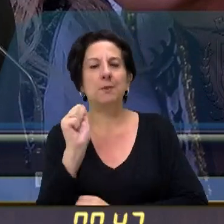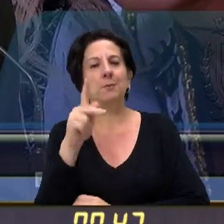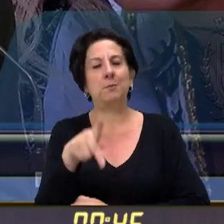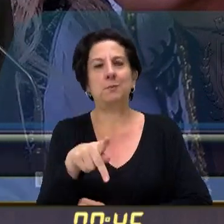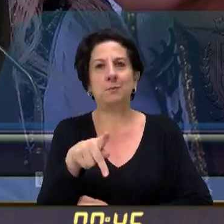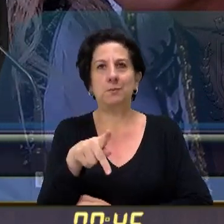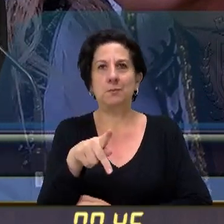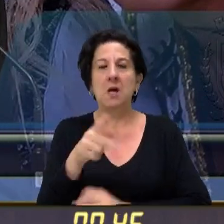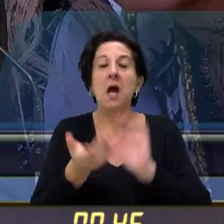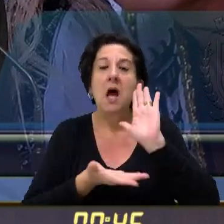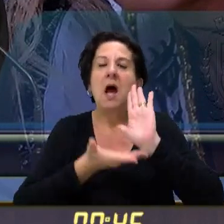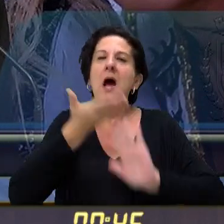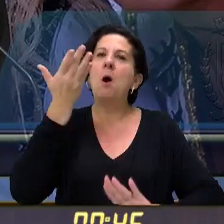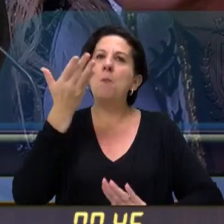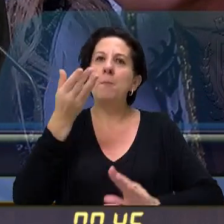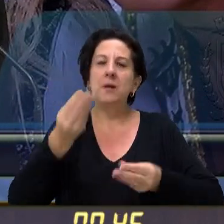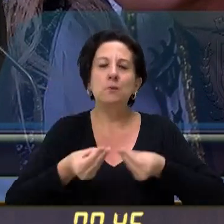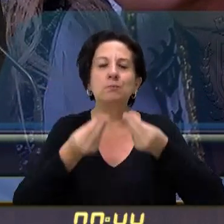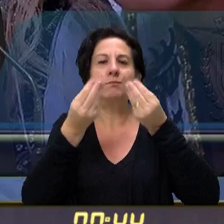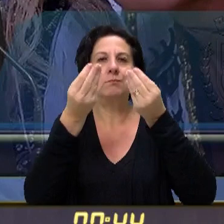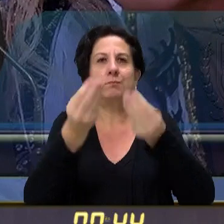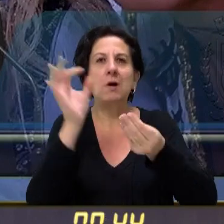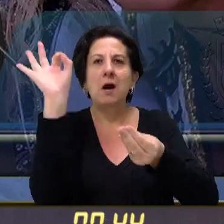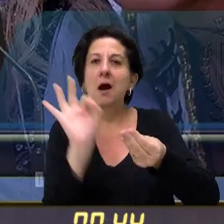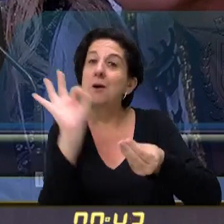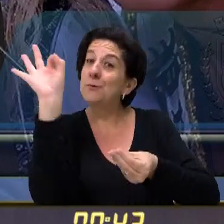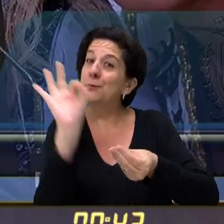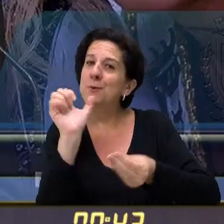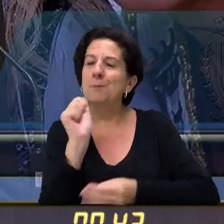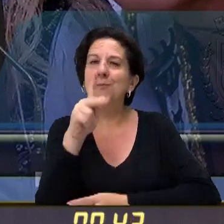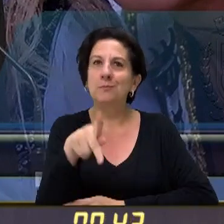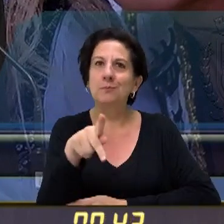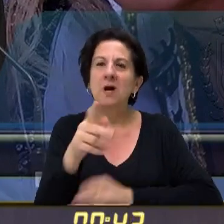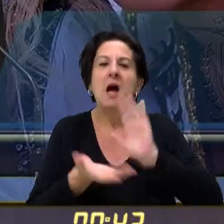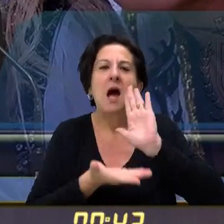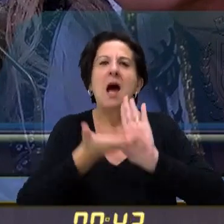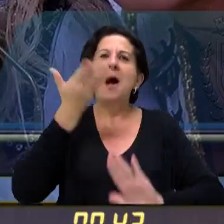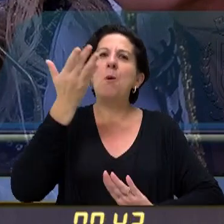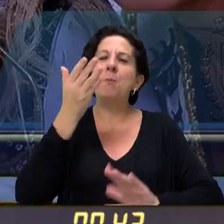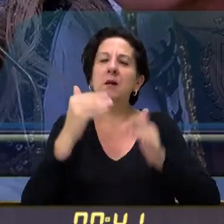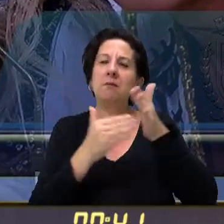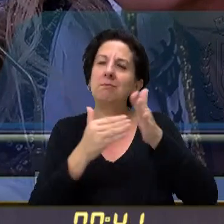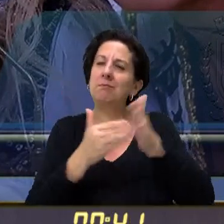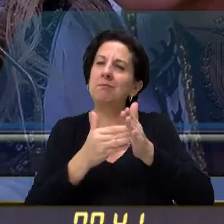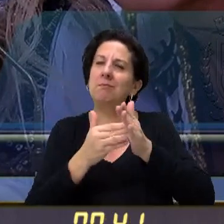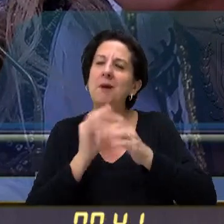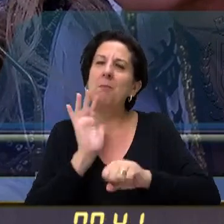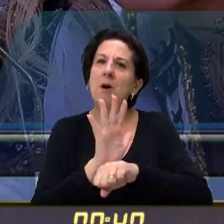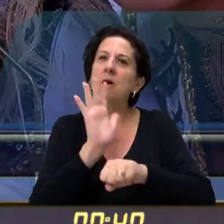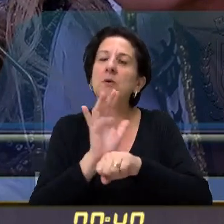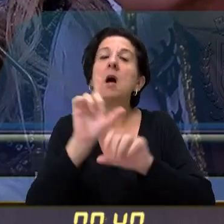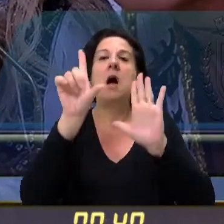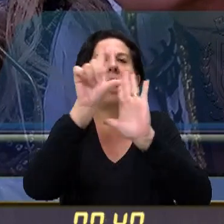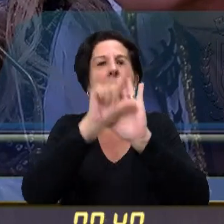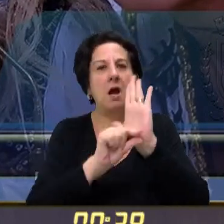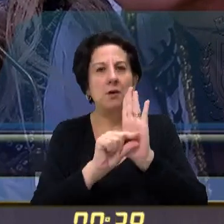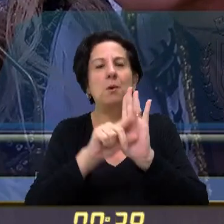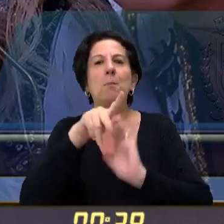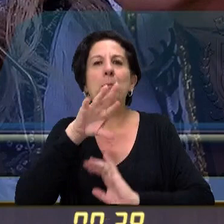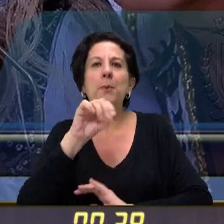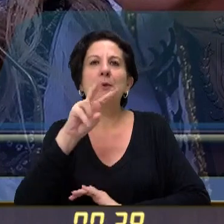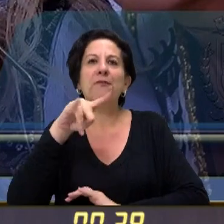aposentadoria. O aumento da contribuição para a aposentadoria. O aumento do tempo de contribuição e redução dos